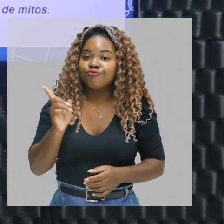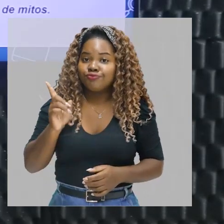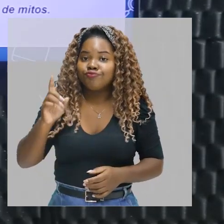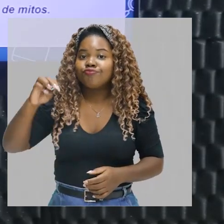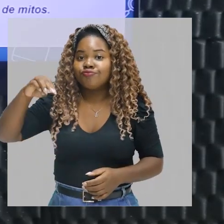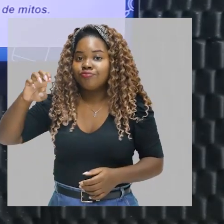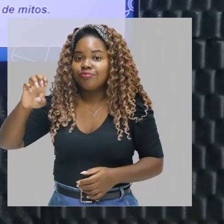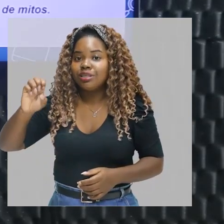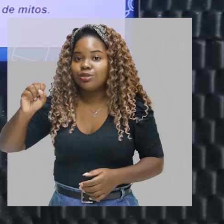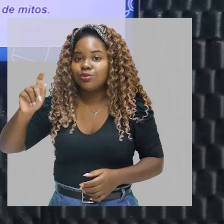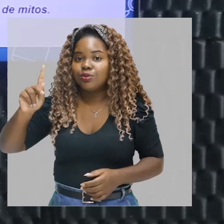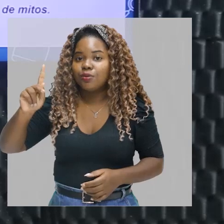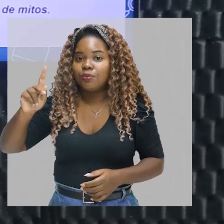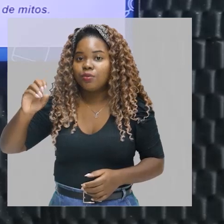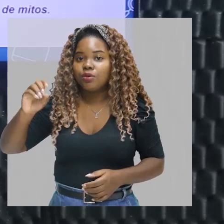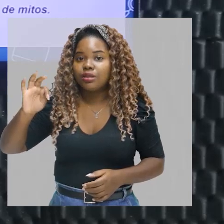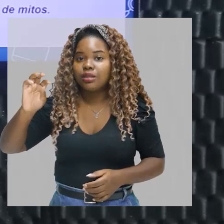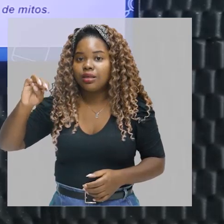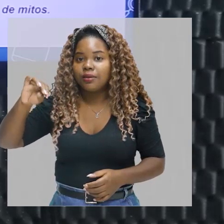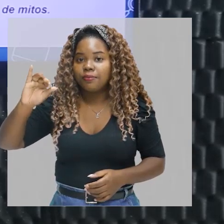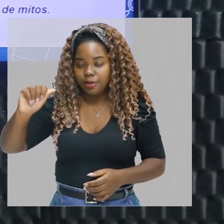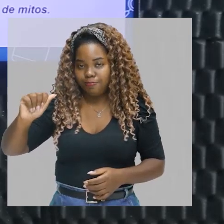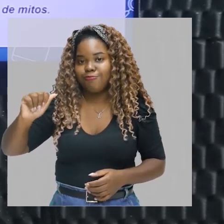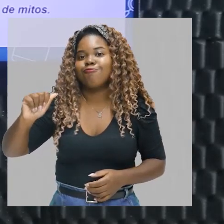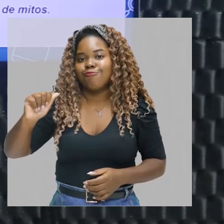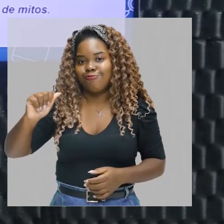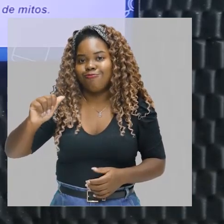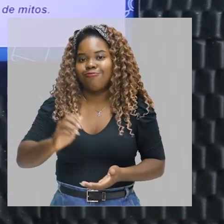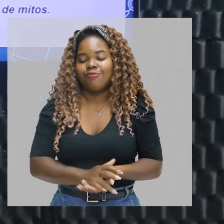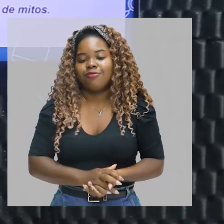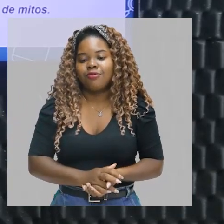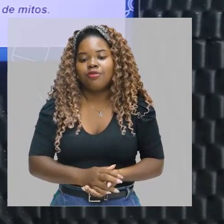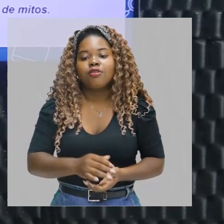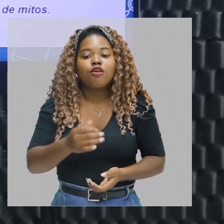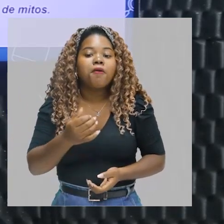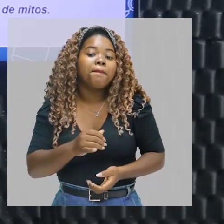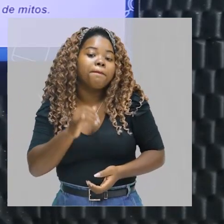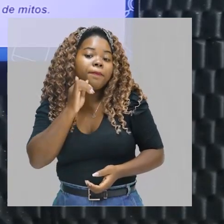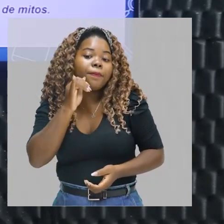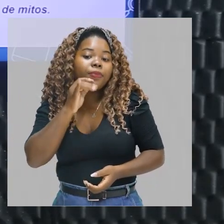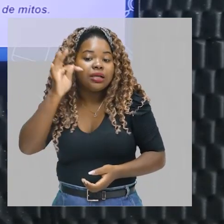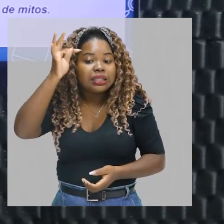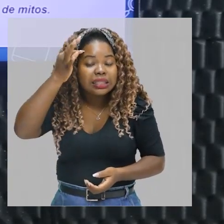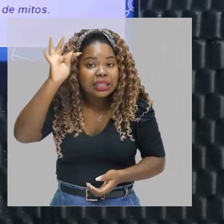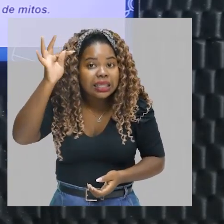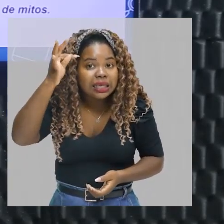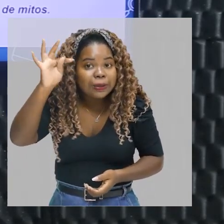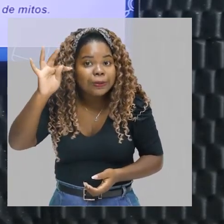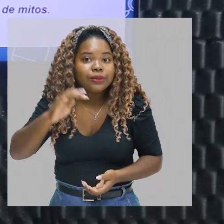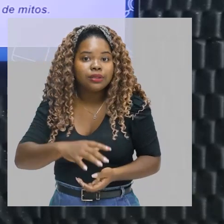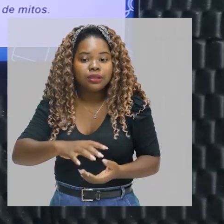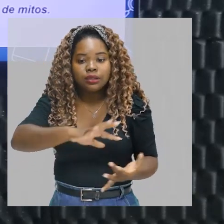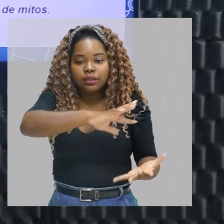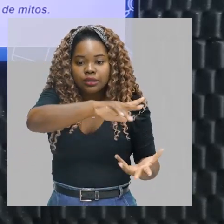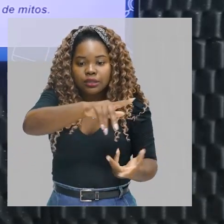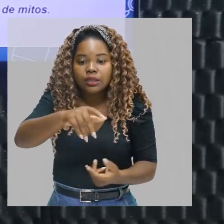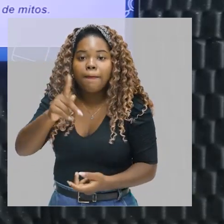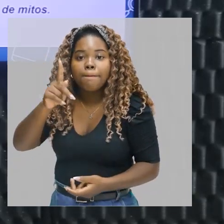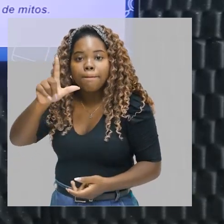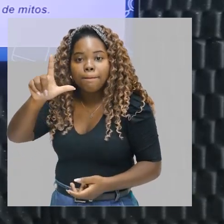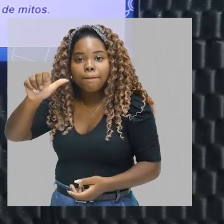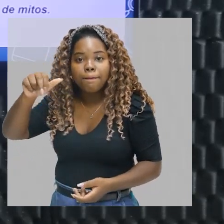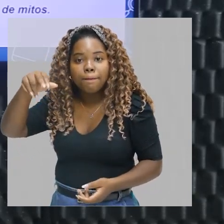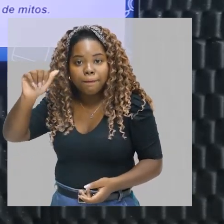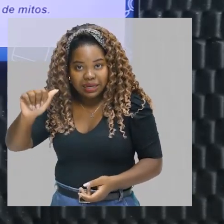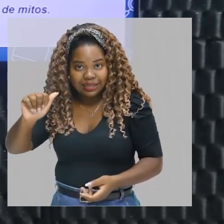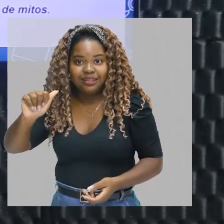dos mesopotâmicos, certo? Então, por exemplo, a teoria da Terra plana, a teoria da Terra plana ela nasce com os mesopotâmicos,